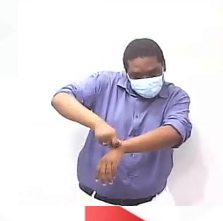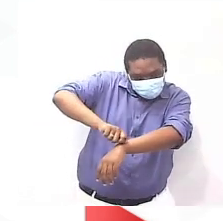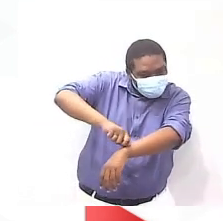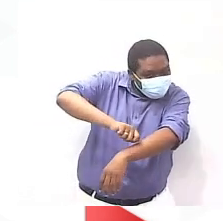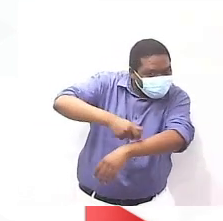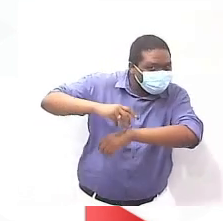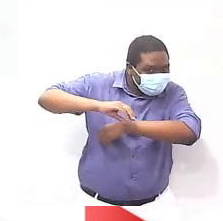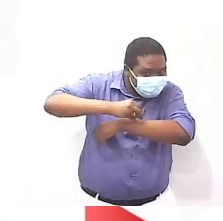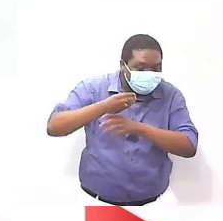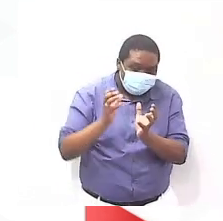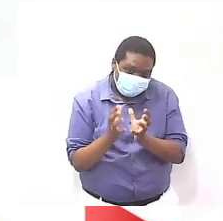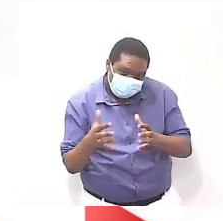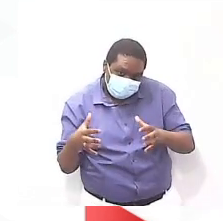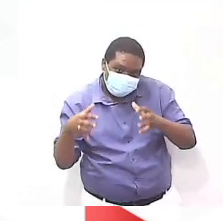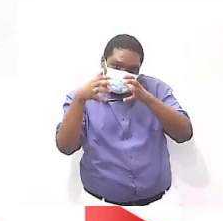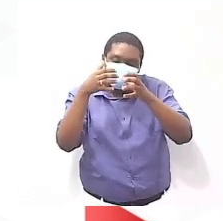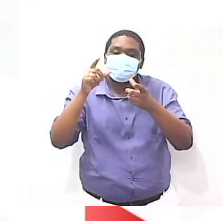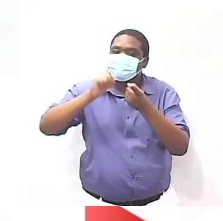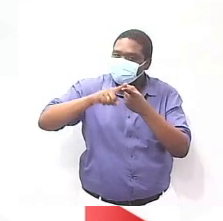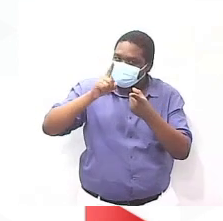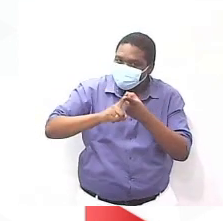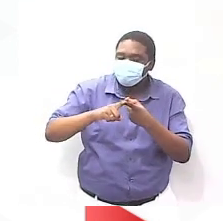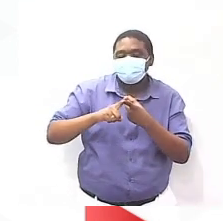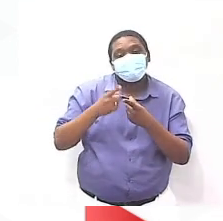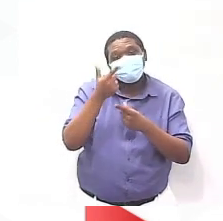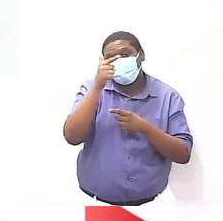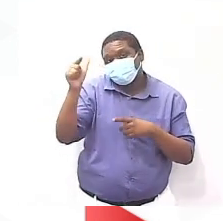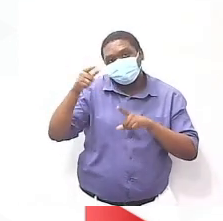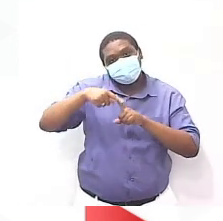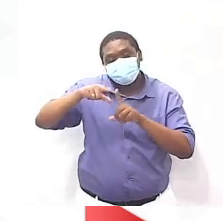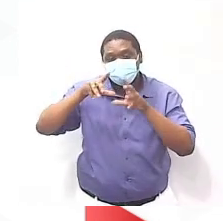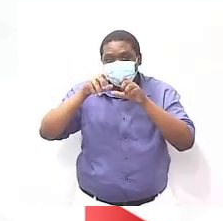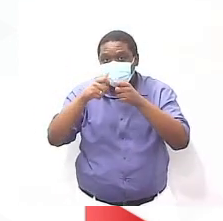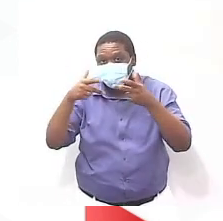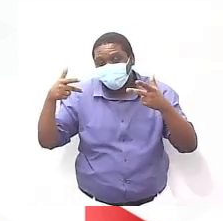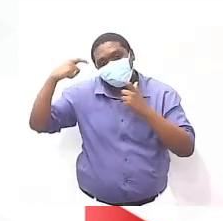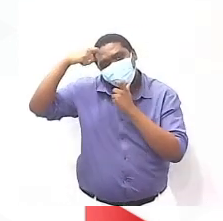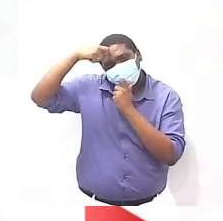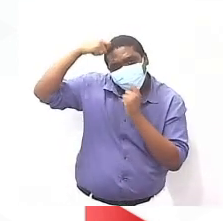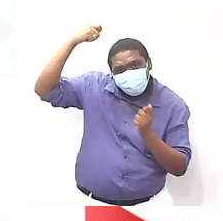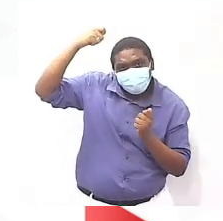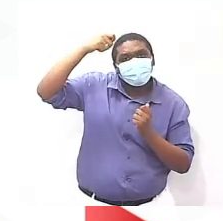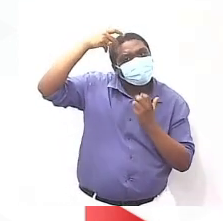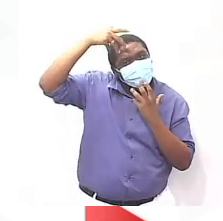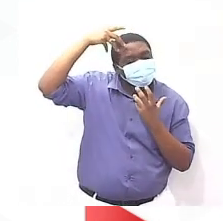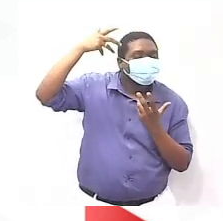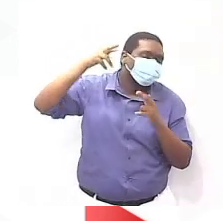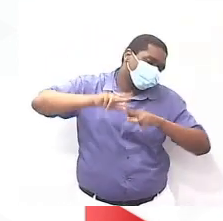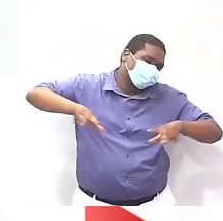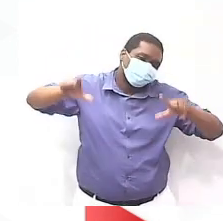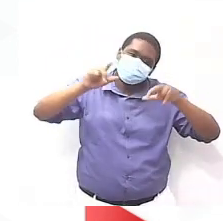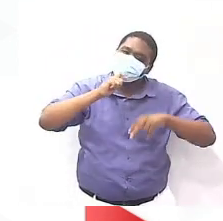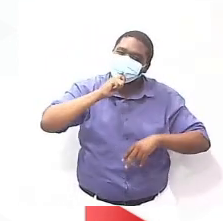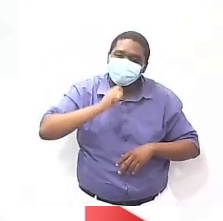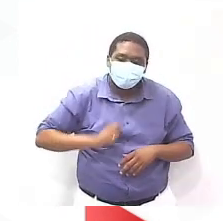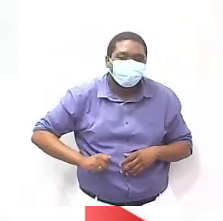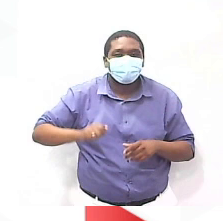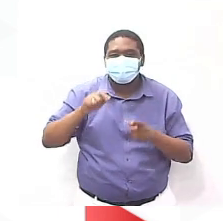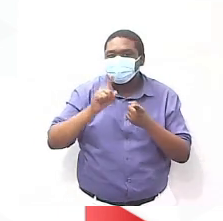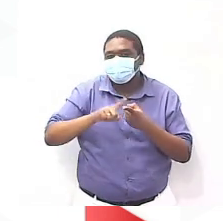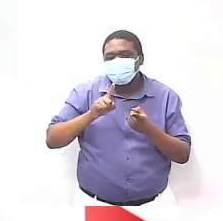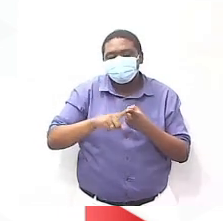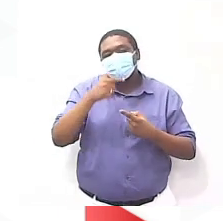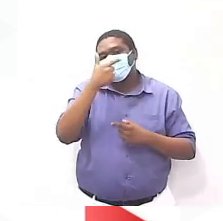couro de bode, também couro de todas as espécies que eram encontrados, também alguns feitos da